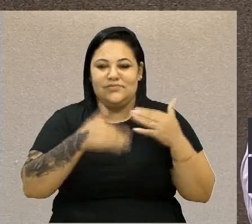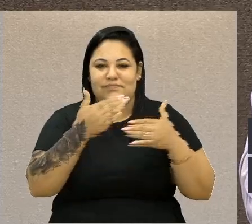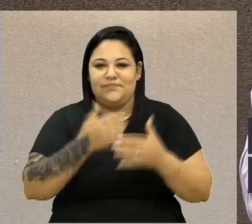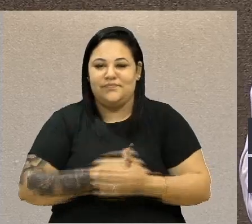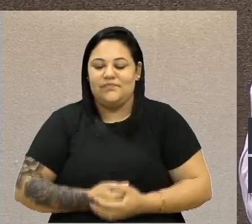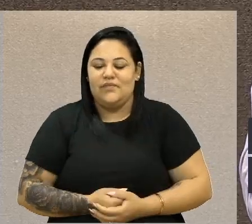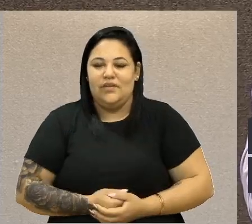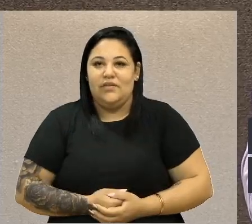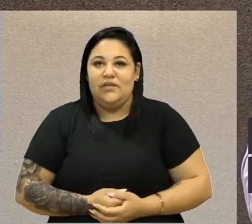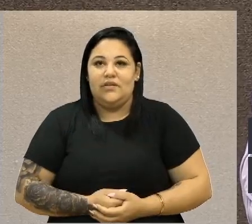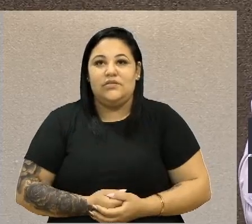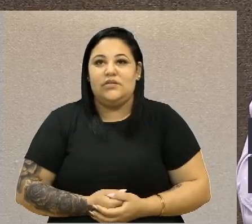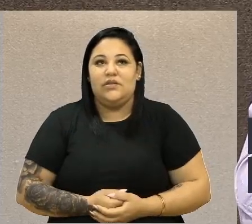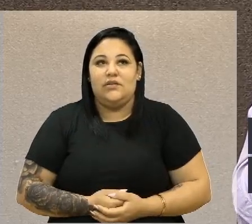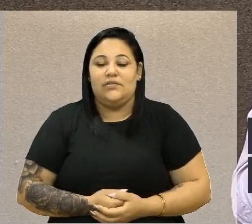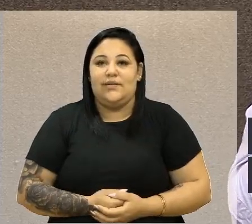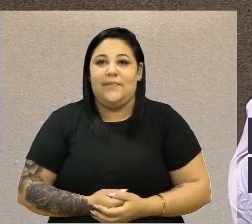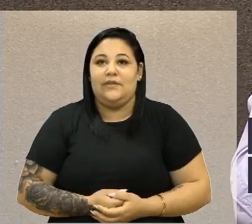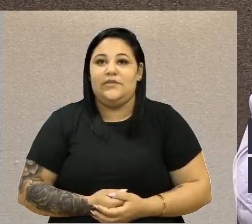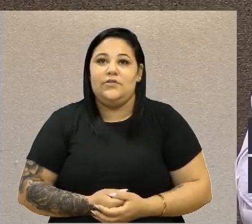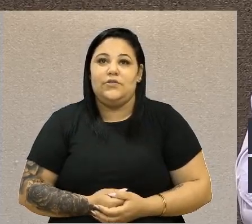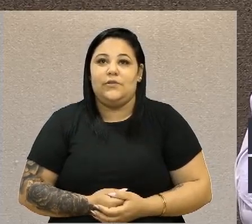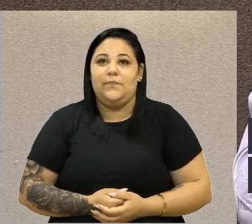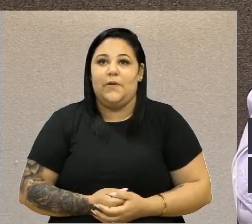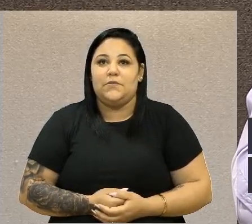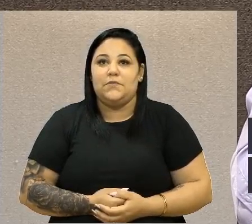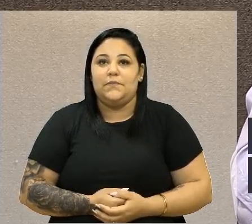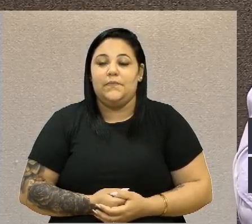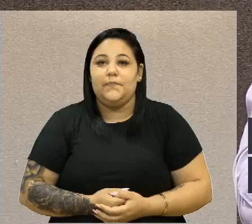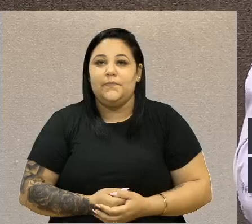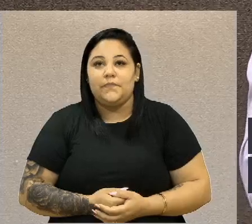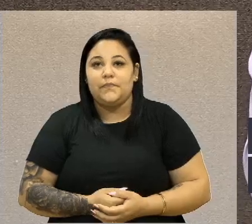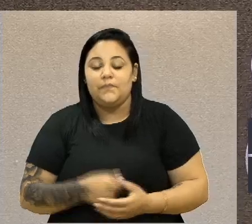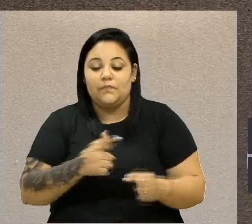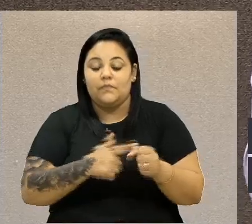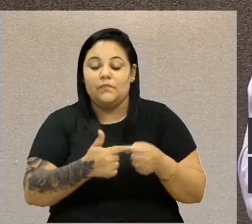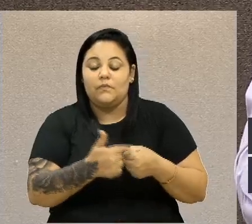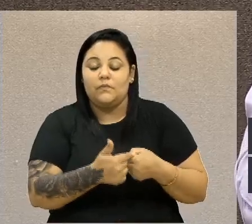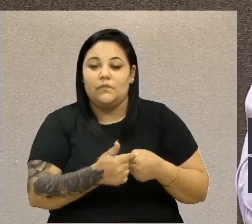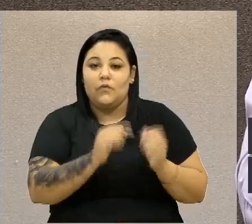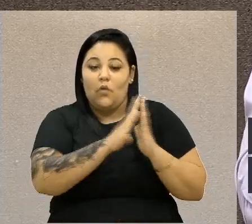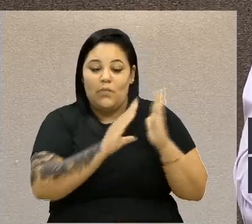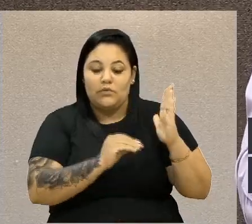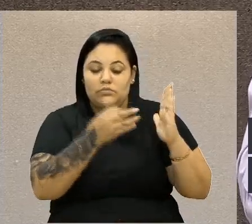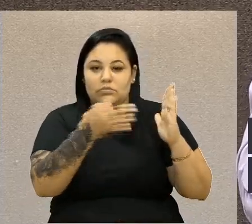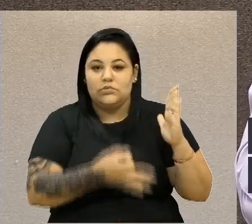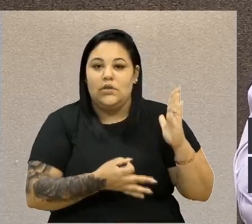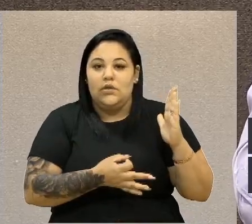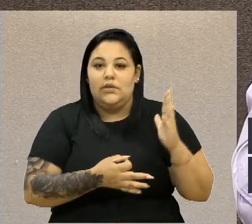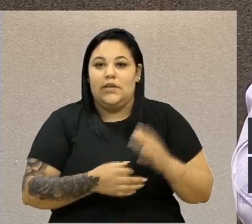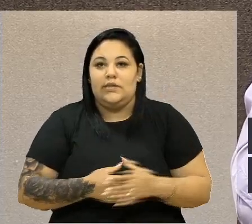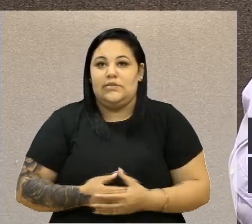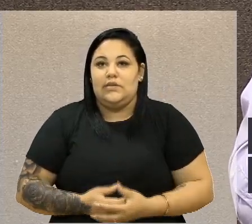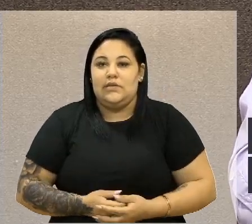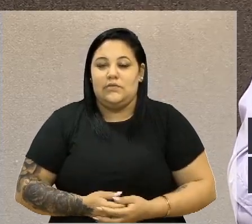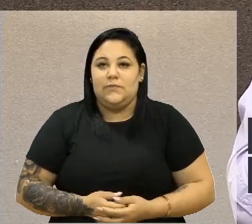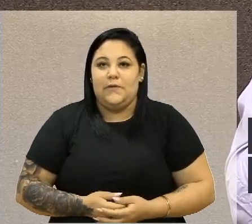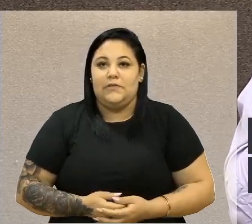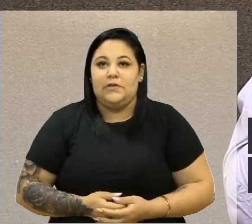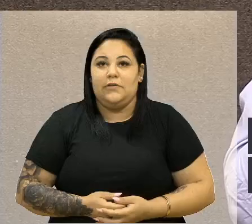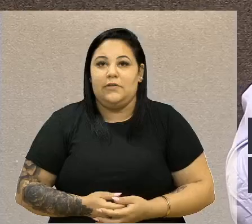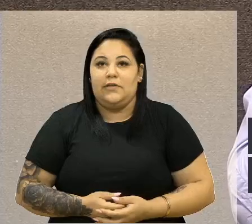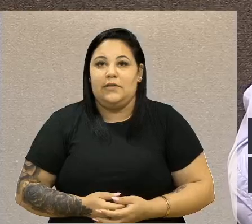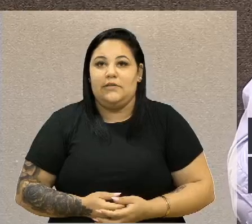claras, fáceis, copiar o que dá certo em outras cidades. Vamos copiar o que dá certo, a gente não precisa inventar a roda. Tem muitas cidades que